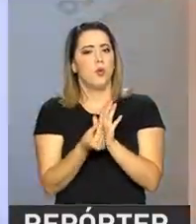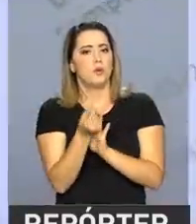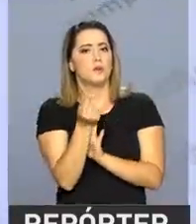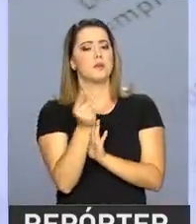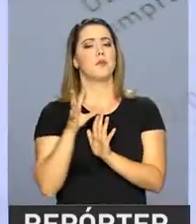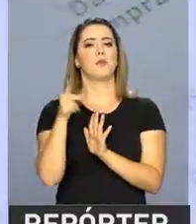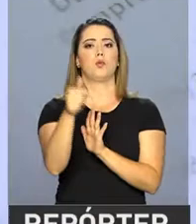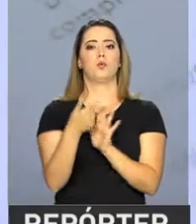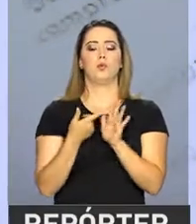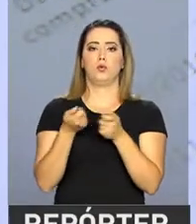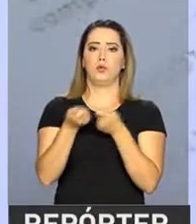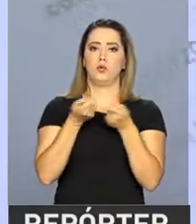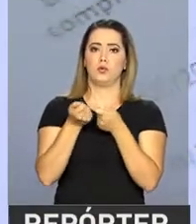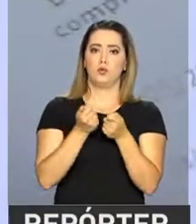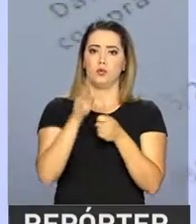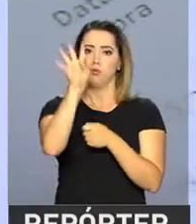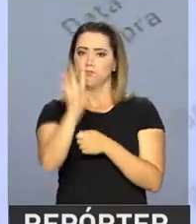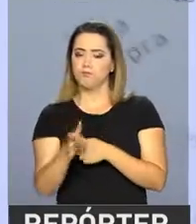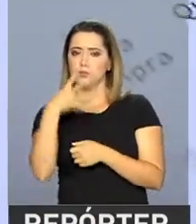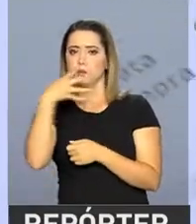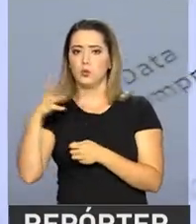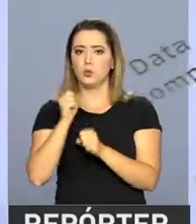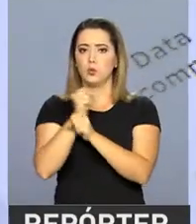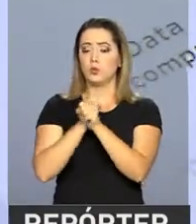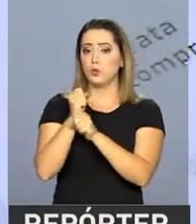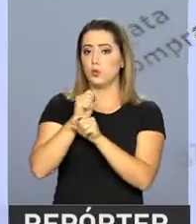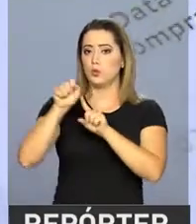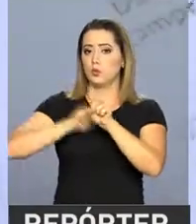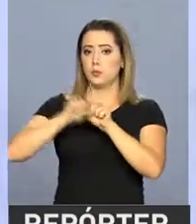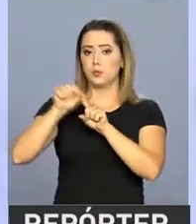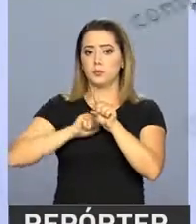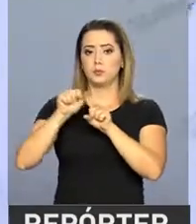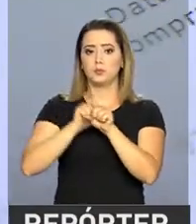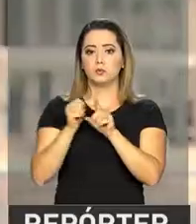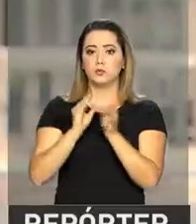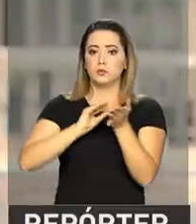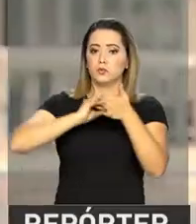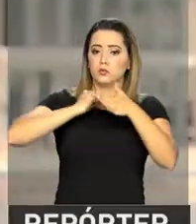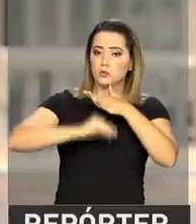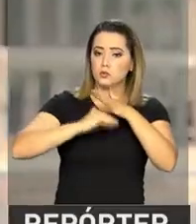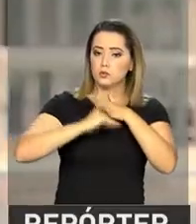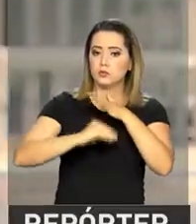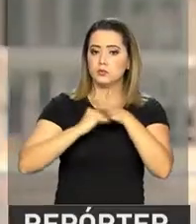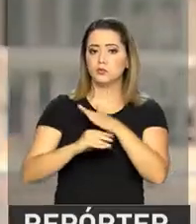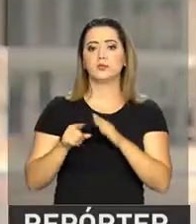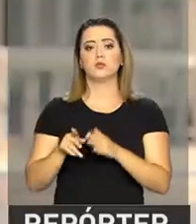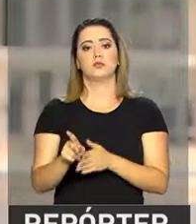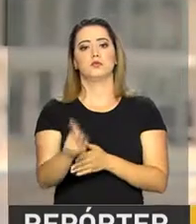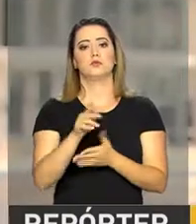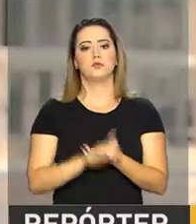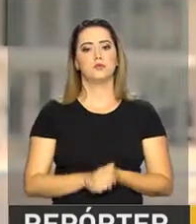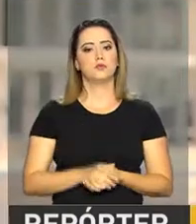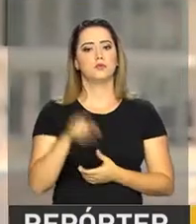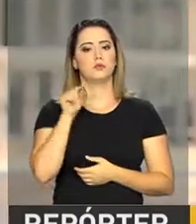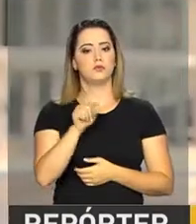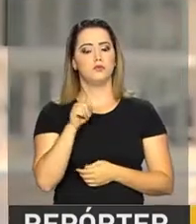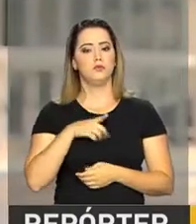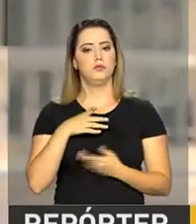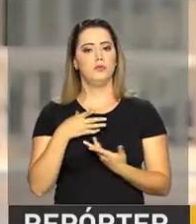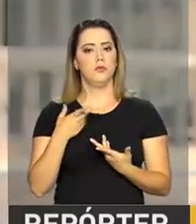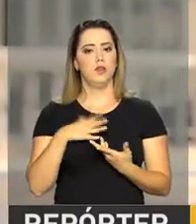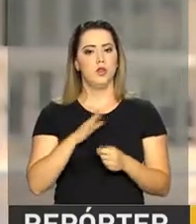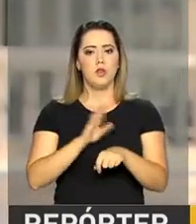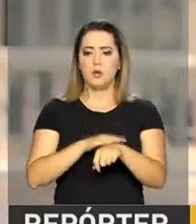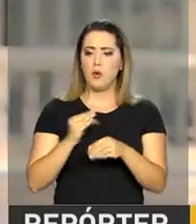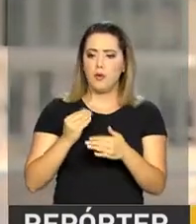acompanha tudo nas planilhas ao longo do mês investe o que pode eu sempre pensando no futuro é tanto a curto